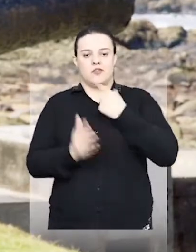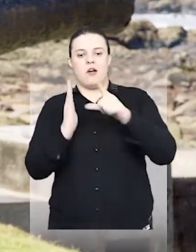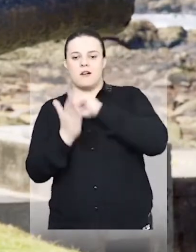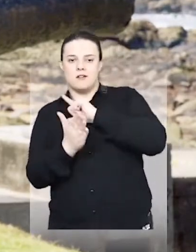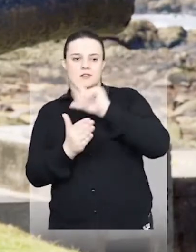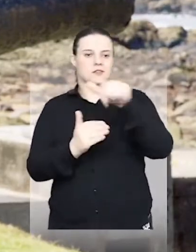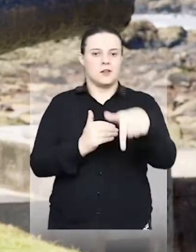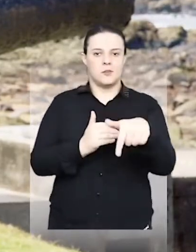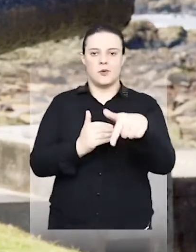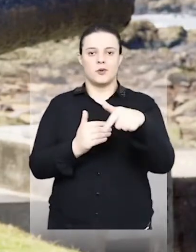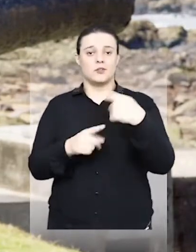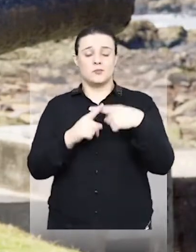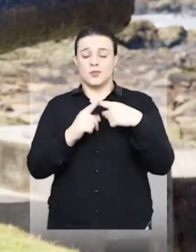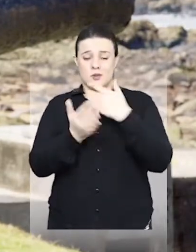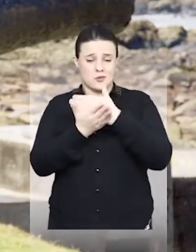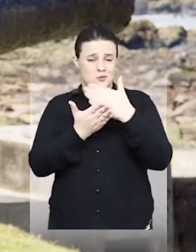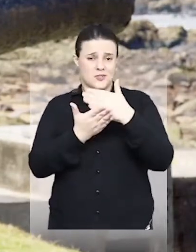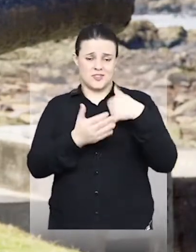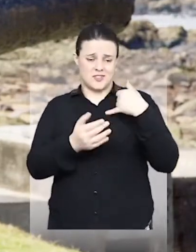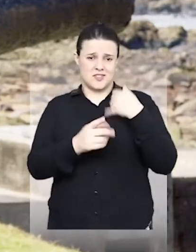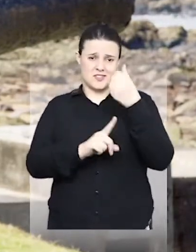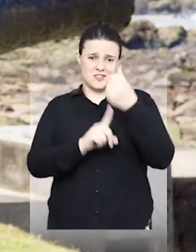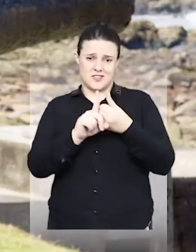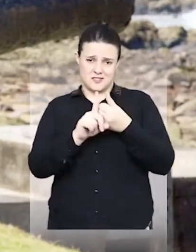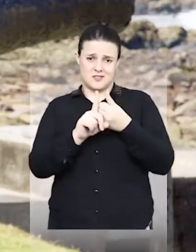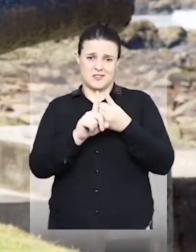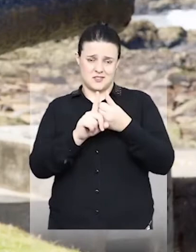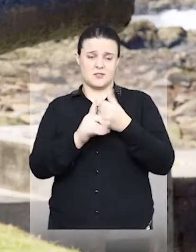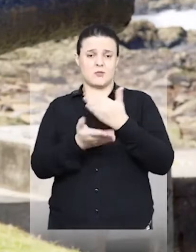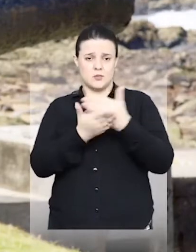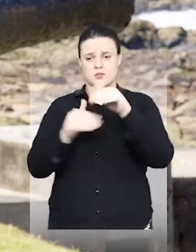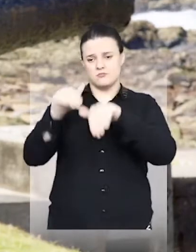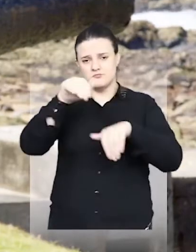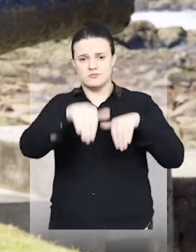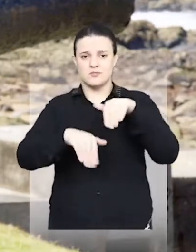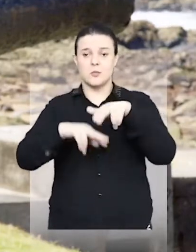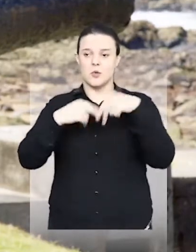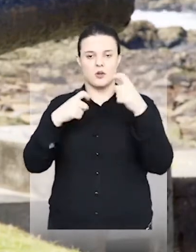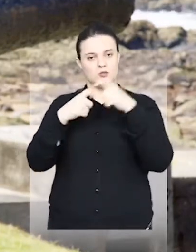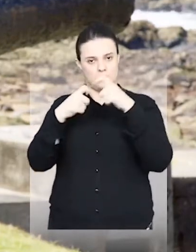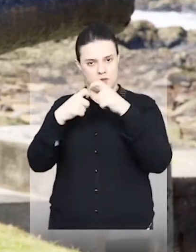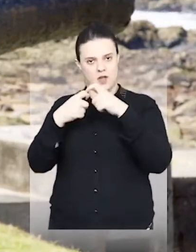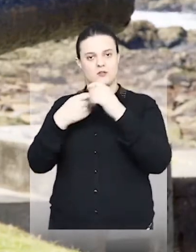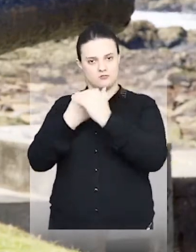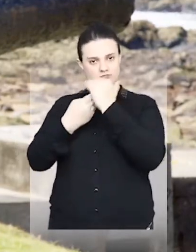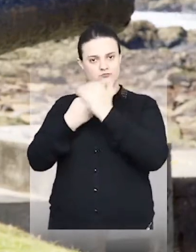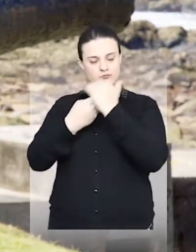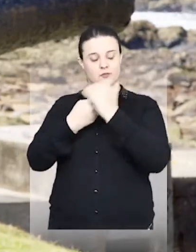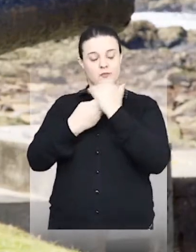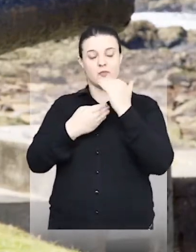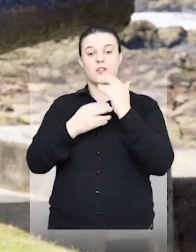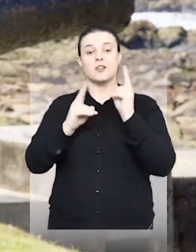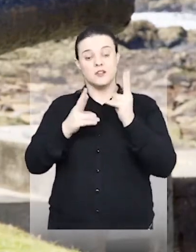minha vida antes do esporte, depois do esporte, porque eu comecei com 6 meses de idade a fazer natação por conta de indicação médica. Então